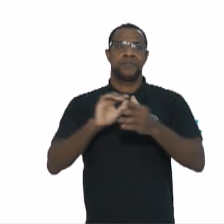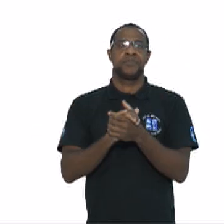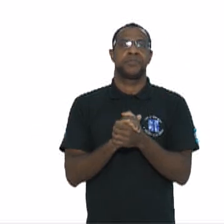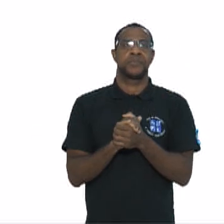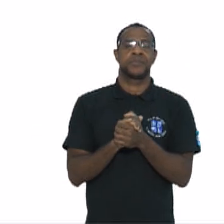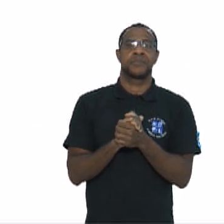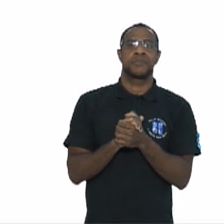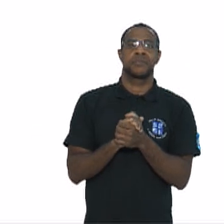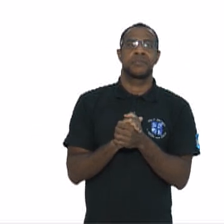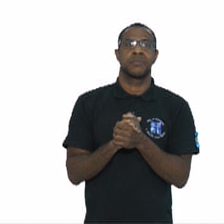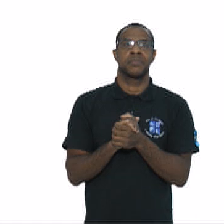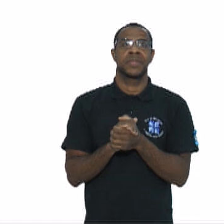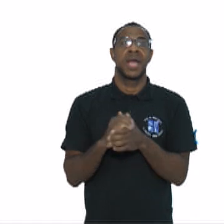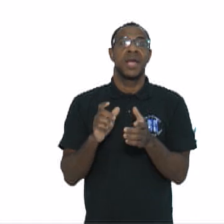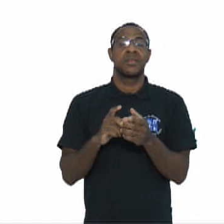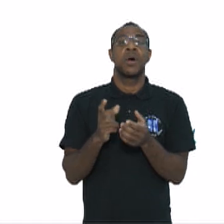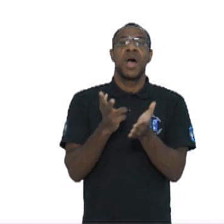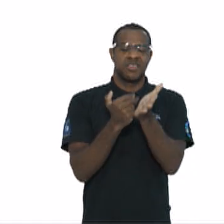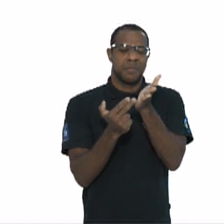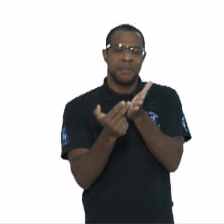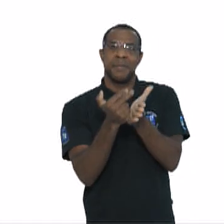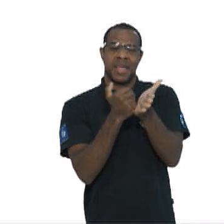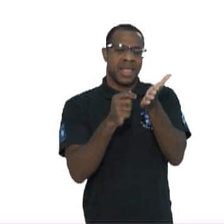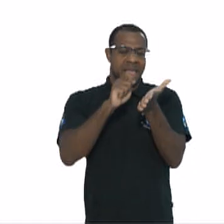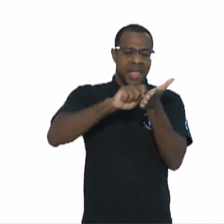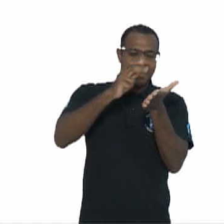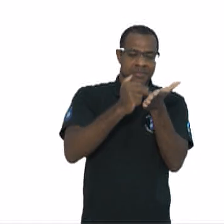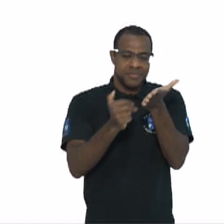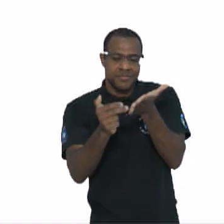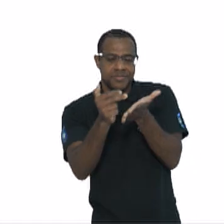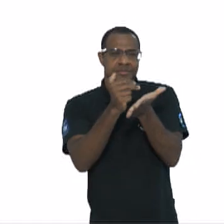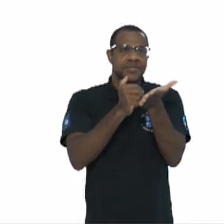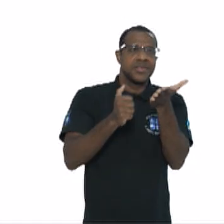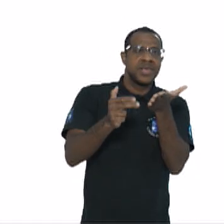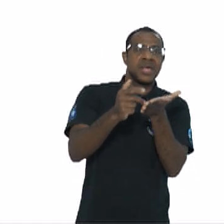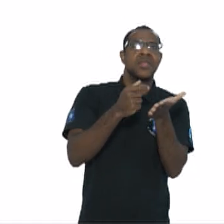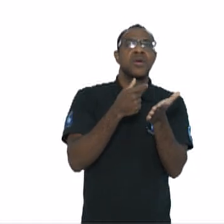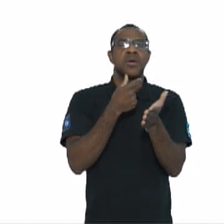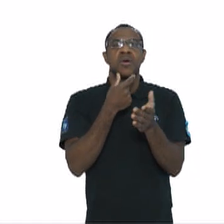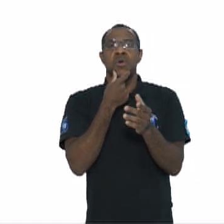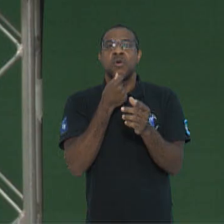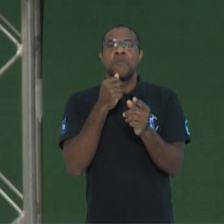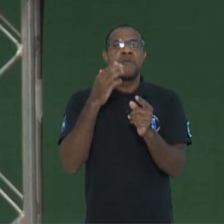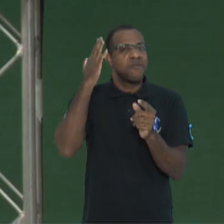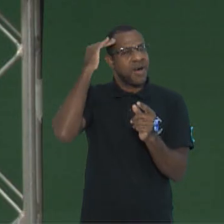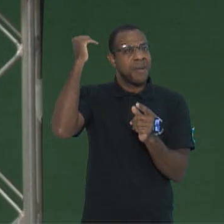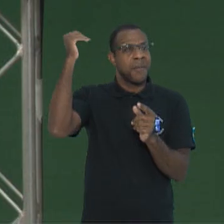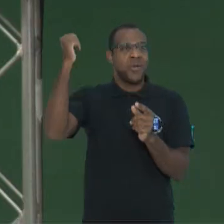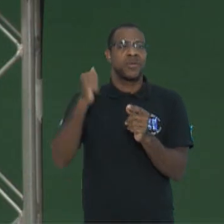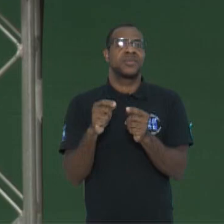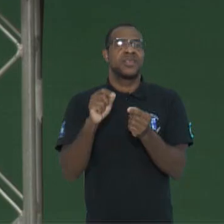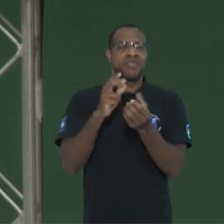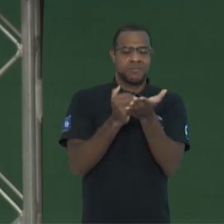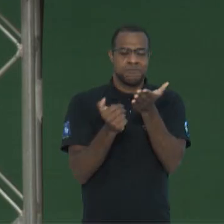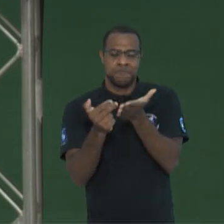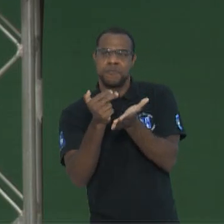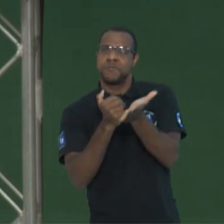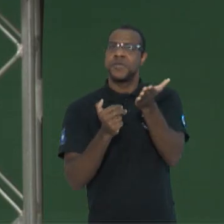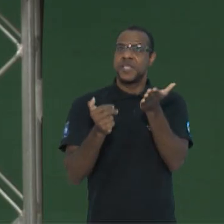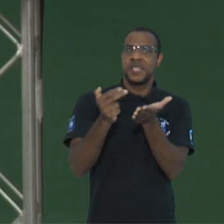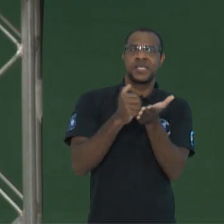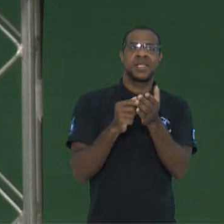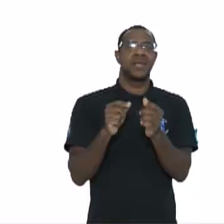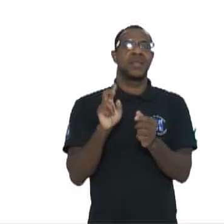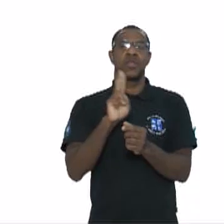a obra de Van Gogh me faz peaceful, me faz tranquilo, me faz em paz. Né?